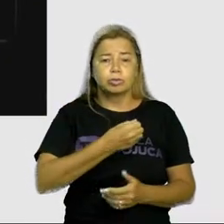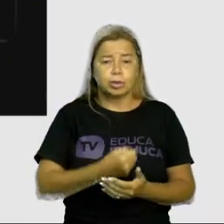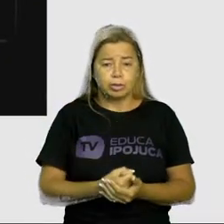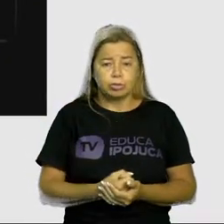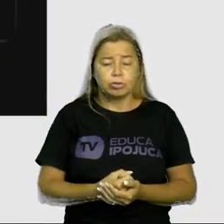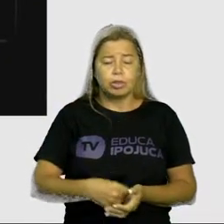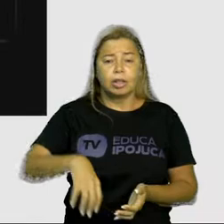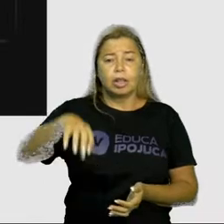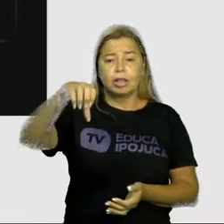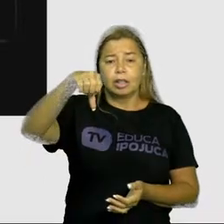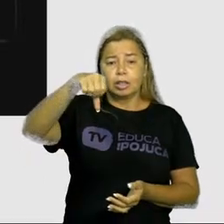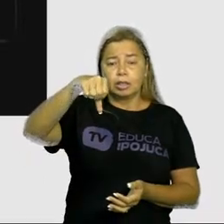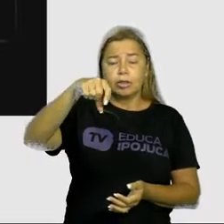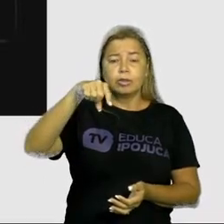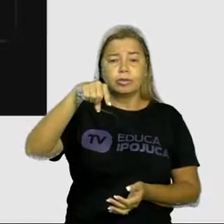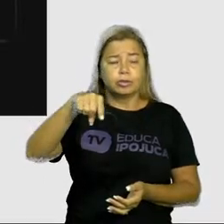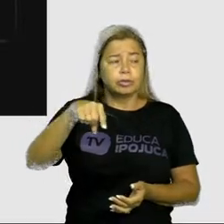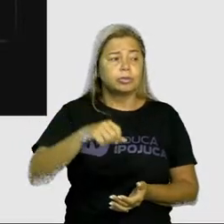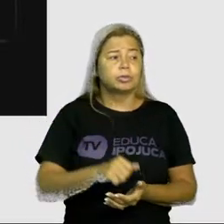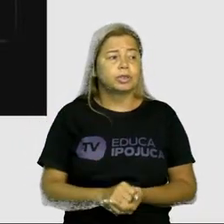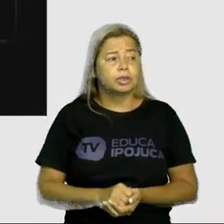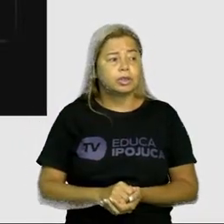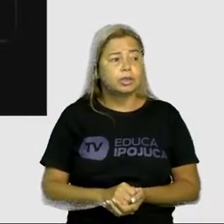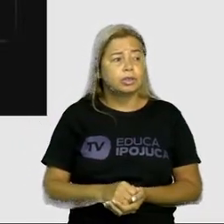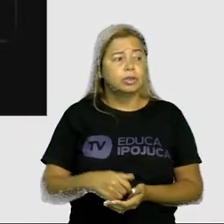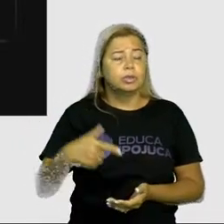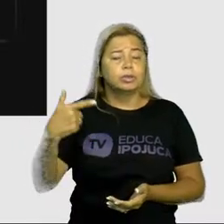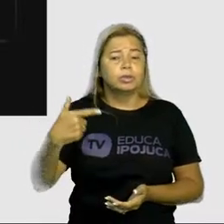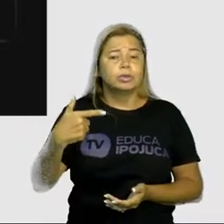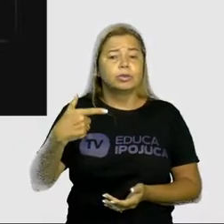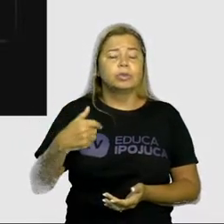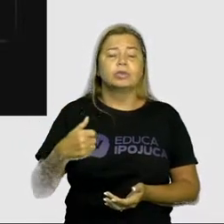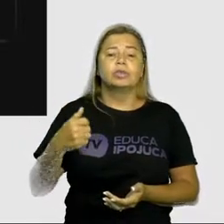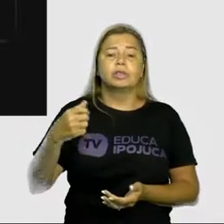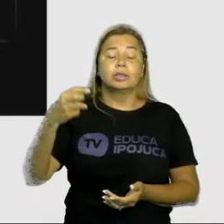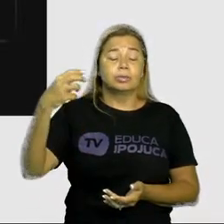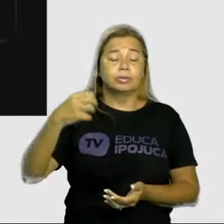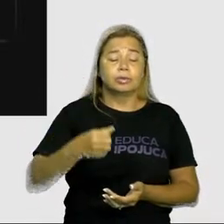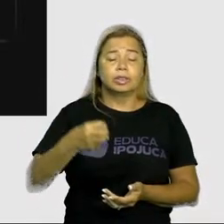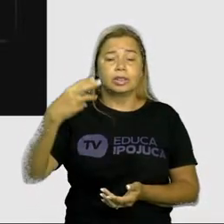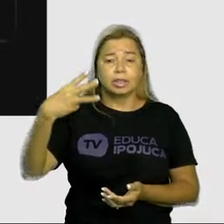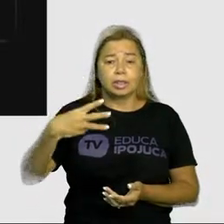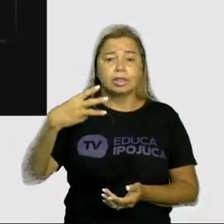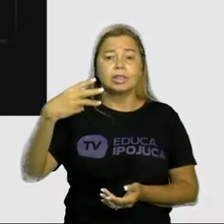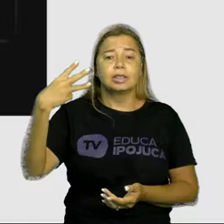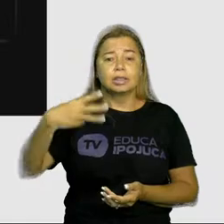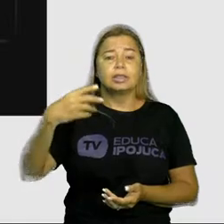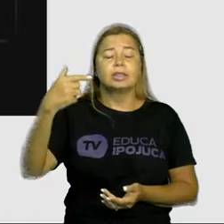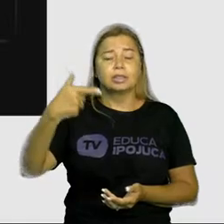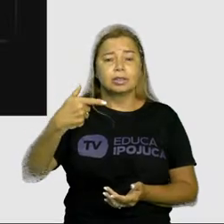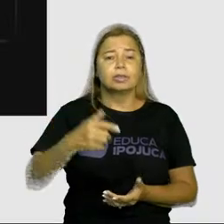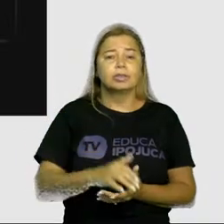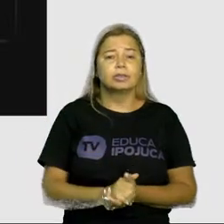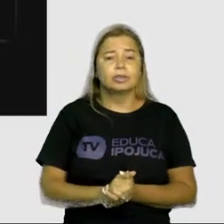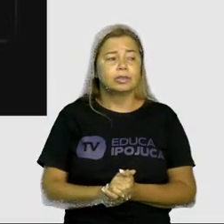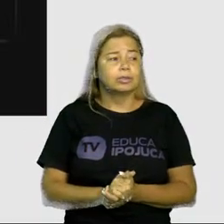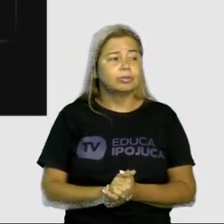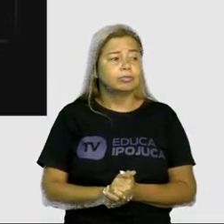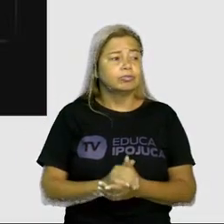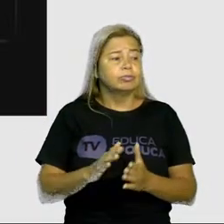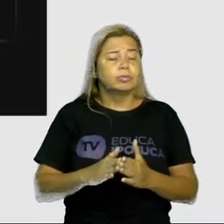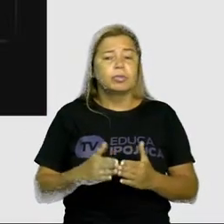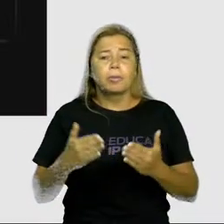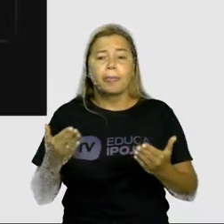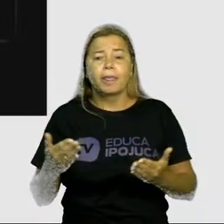9.382. Se eu somei três números e deu 9.382. Aqui na atividade está dizendo